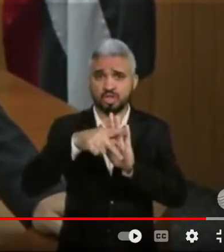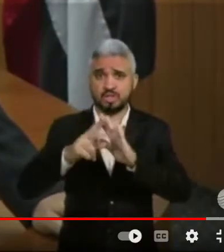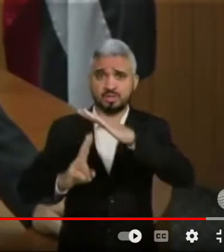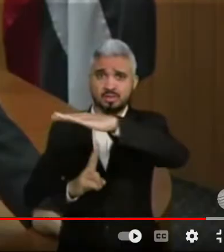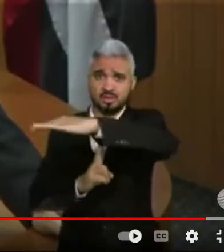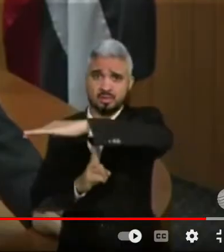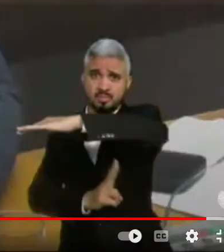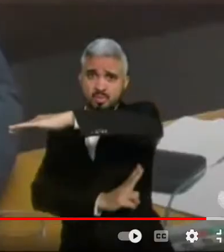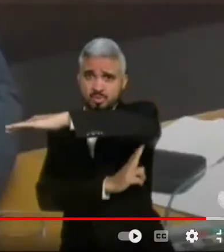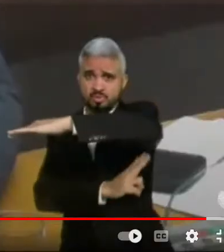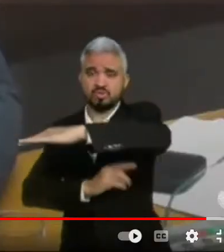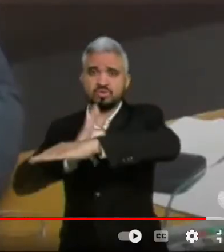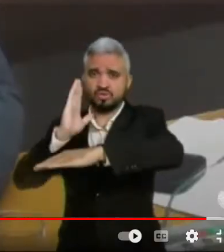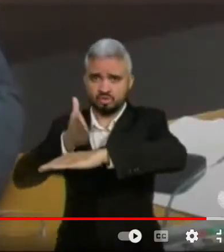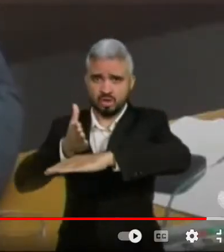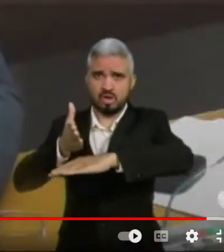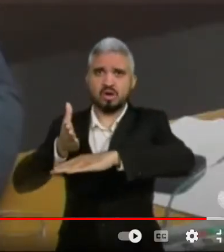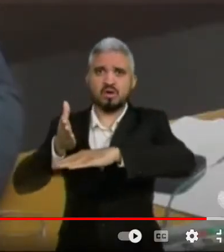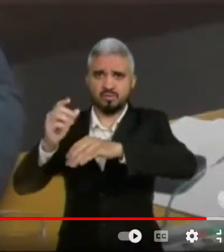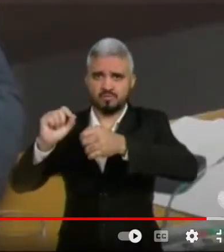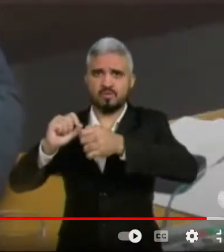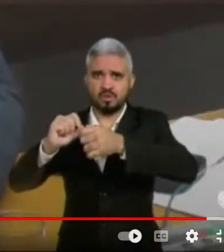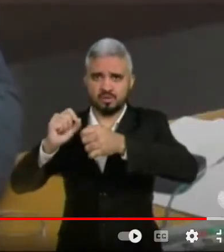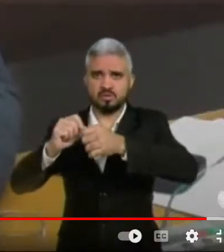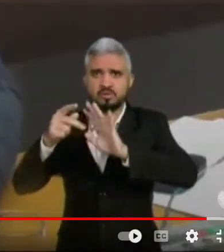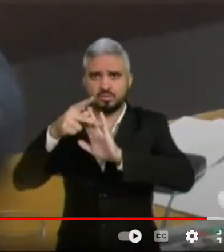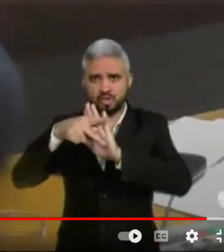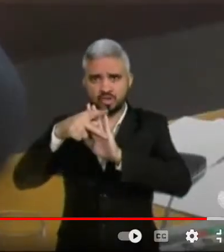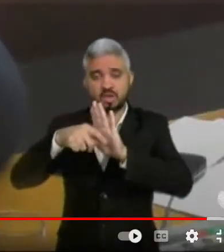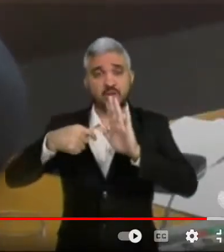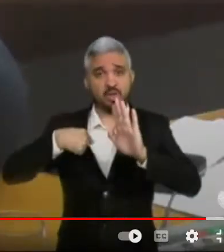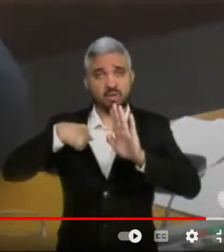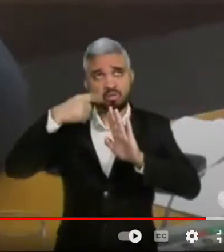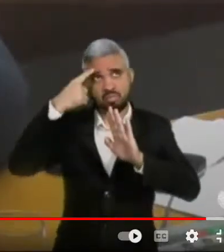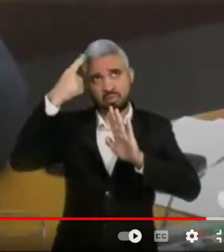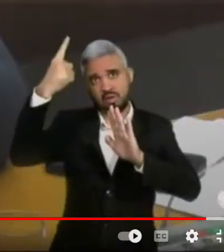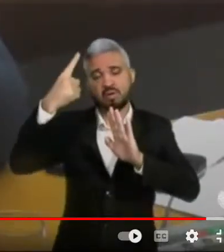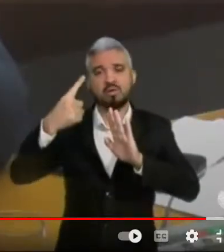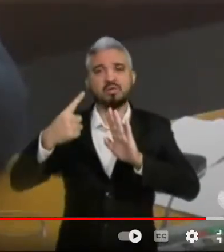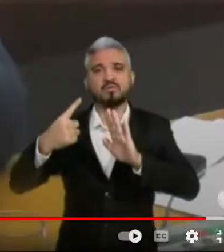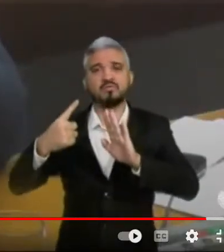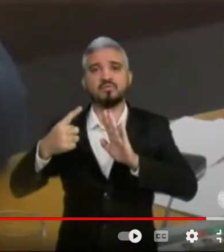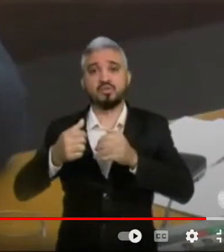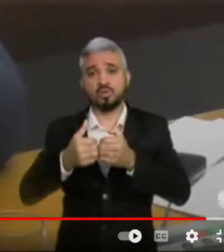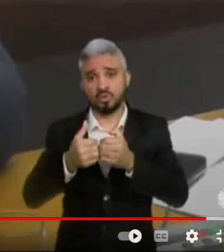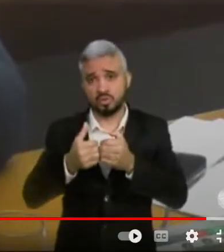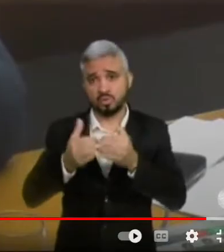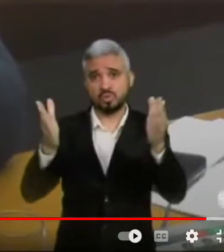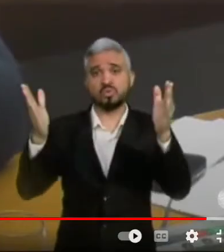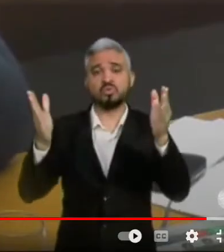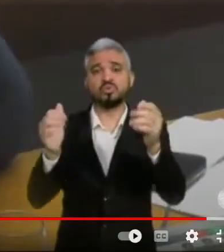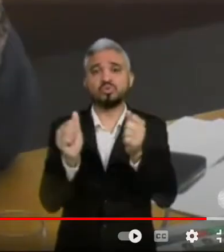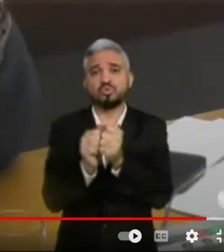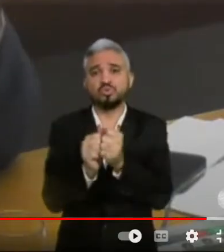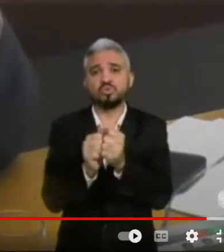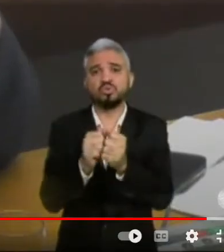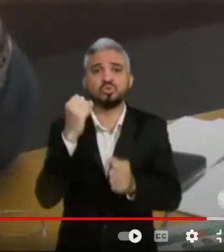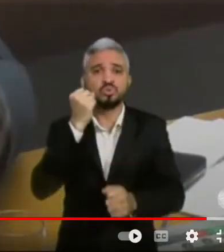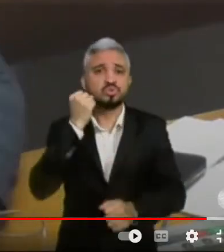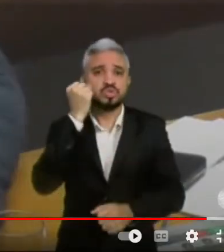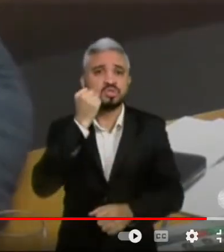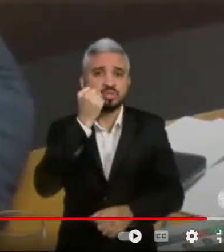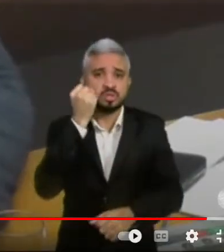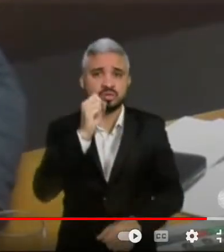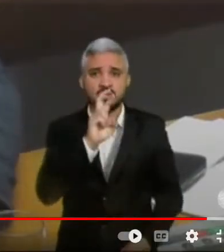interligação. Eu encabecei esse projeto todinho. Fizemos o lançamento lá na época com o então senador Roberto Rocha, lá de lá